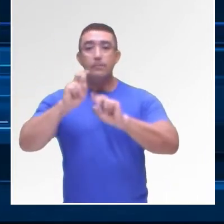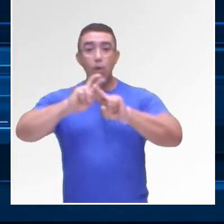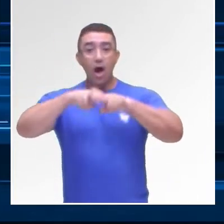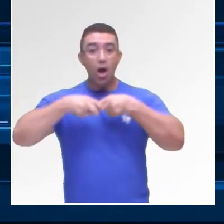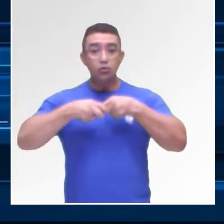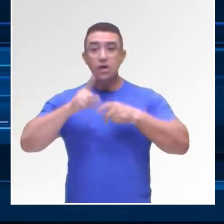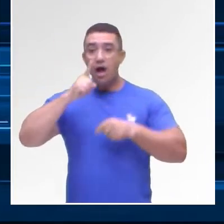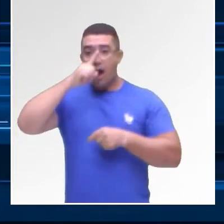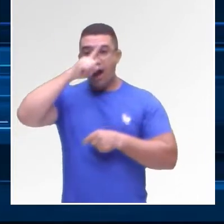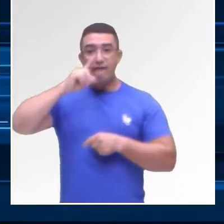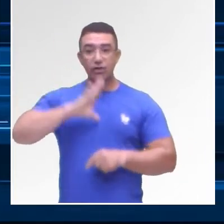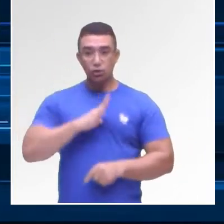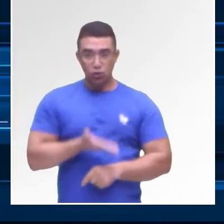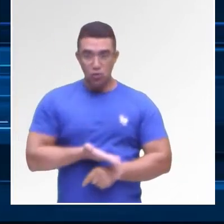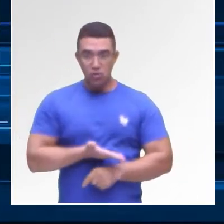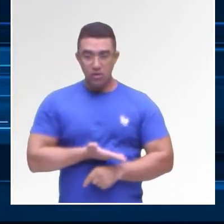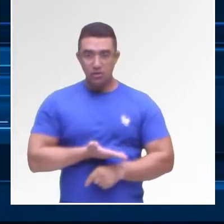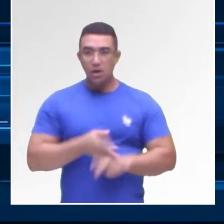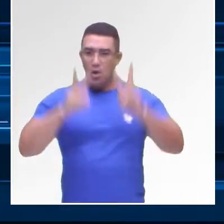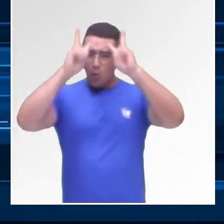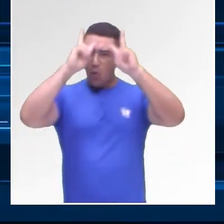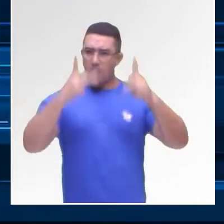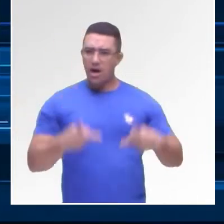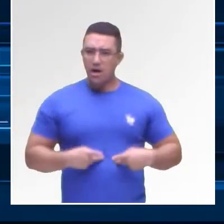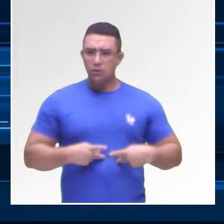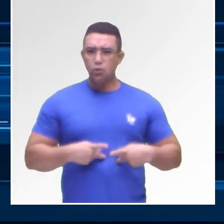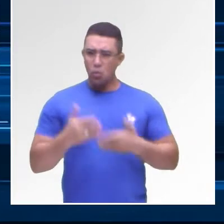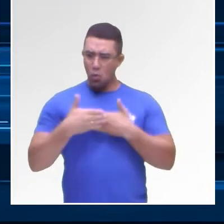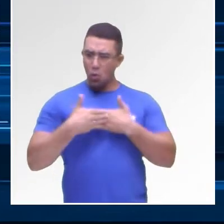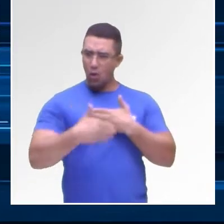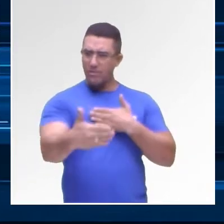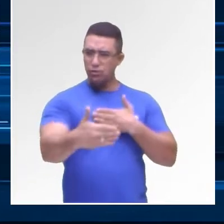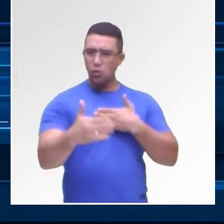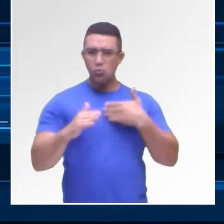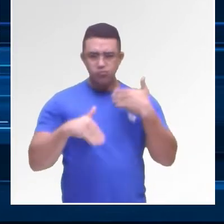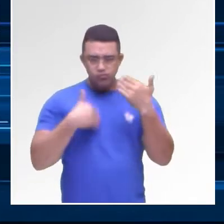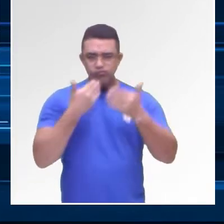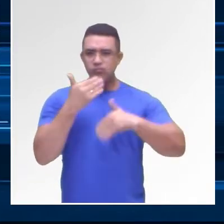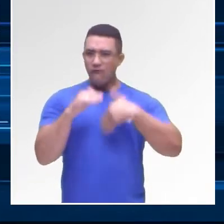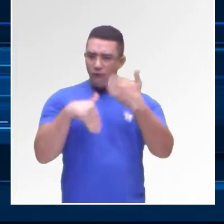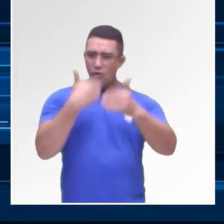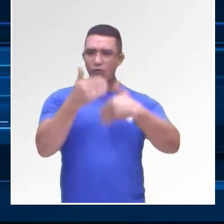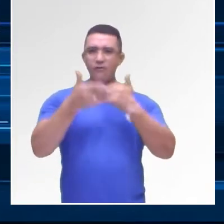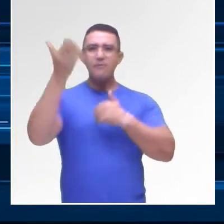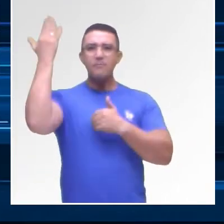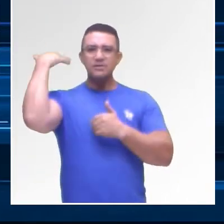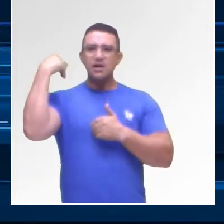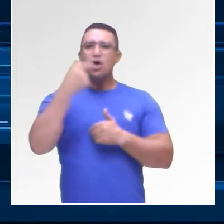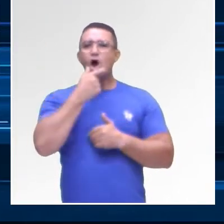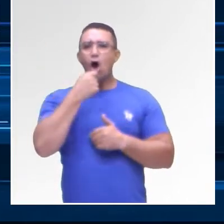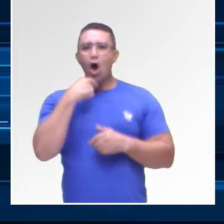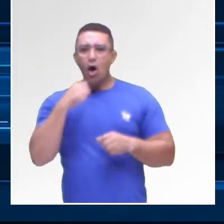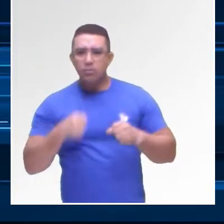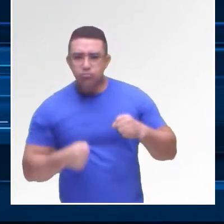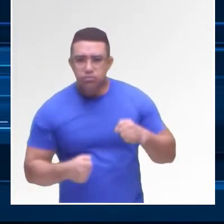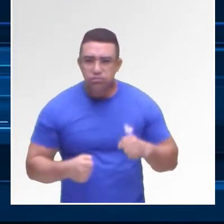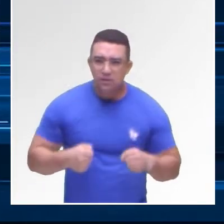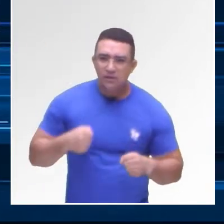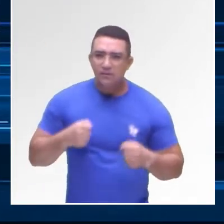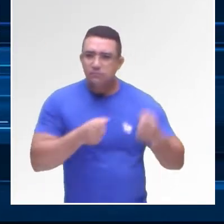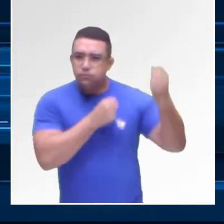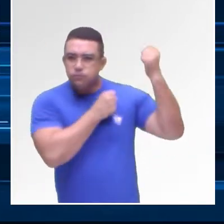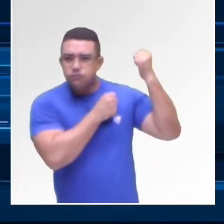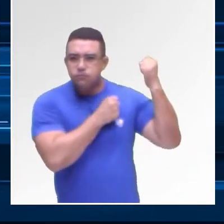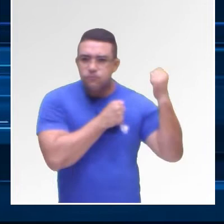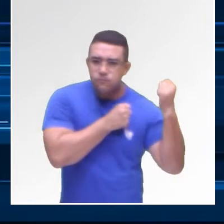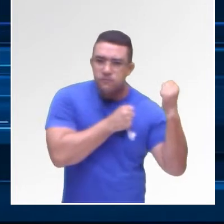ser humano, desde que começou a evoluir lá na pré-história, ele começou